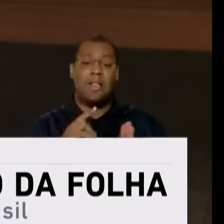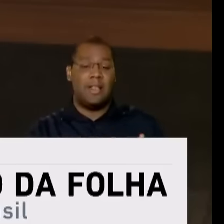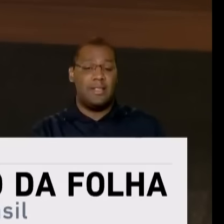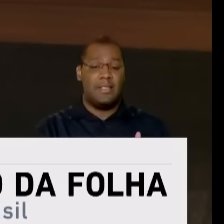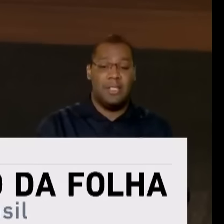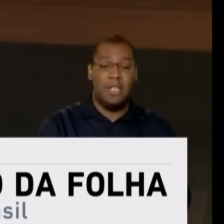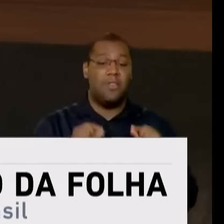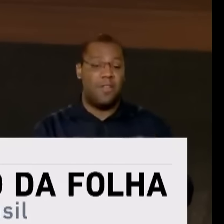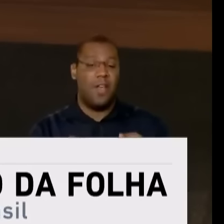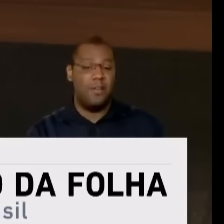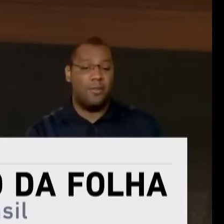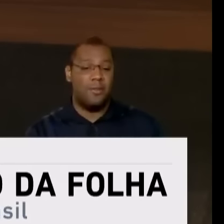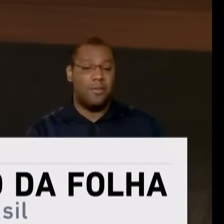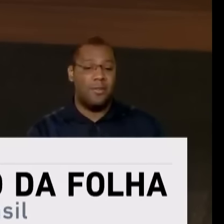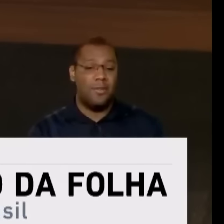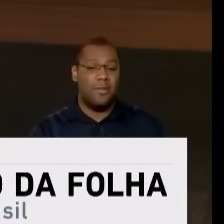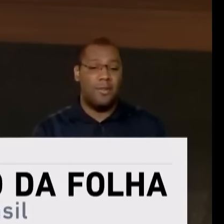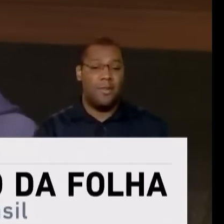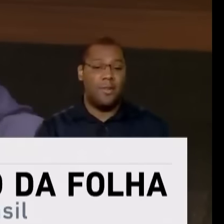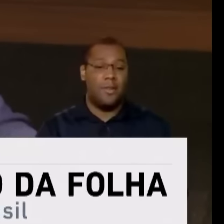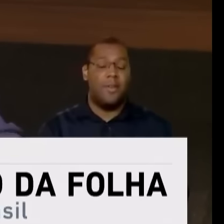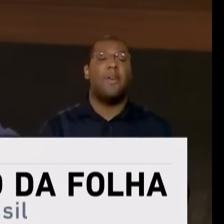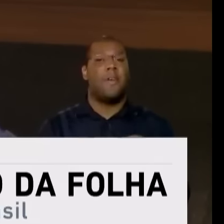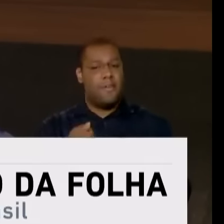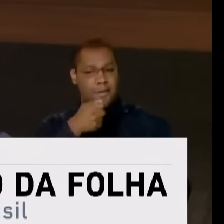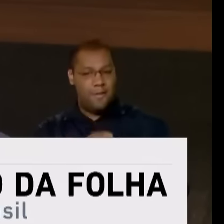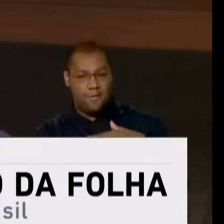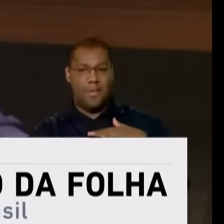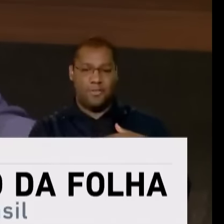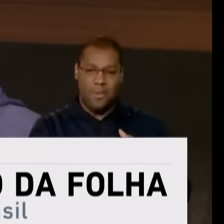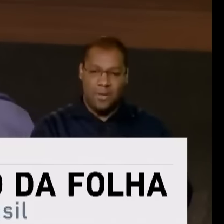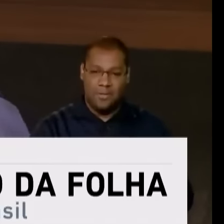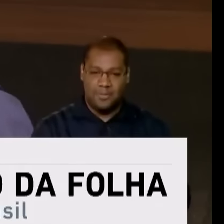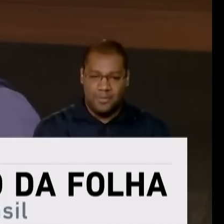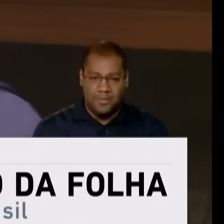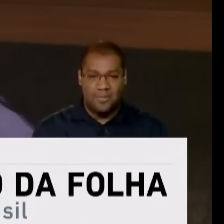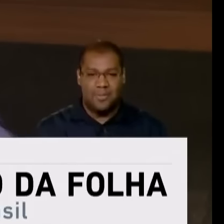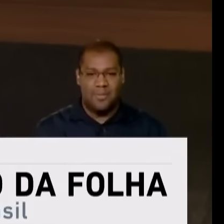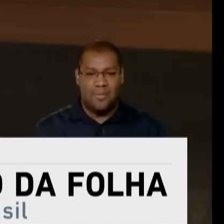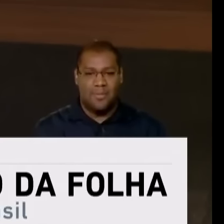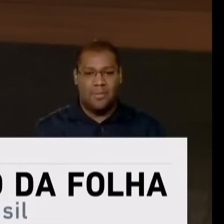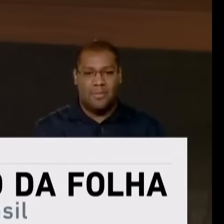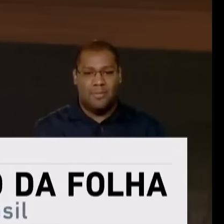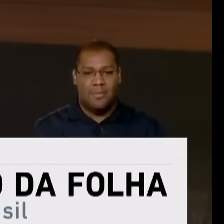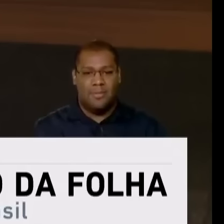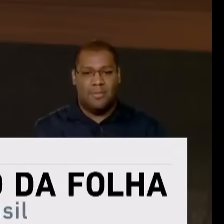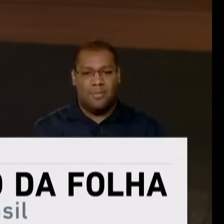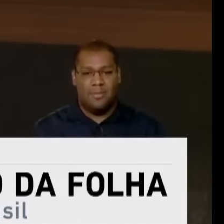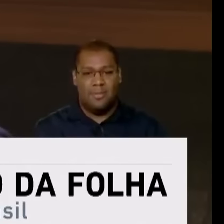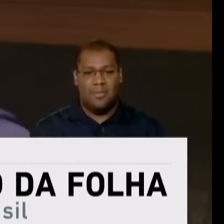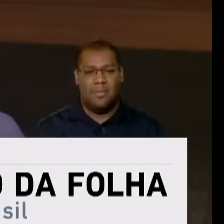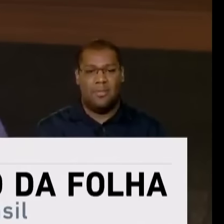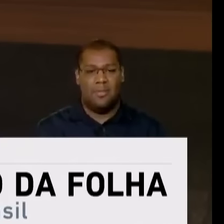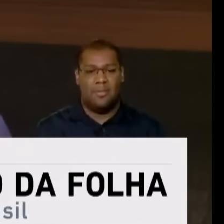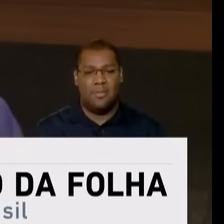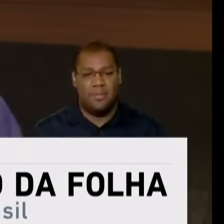riqueza. Isso significa, na minha opinião, investimento. Então, a gente não pode colocar isso como ponto básico.